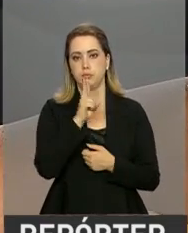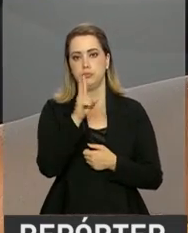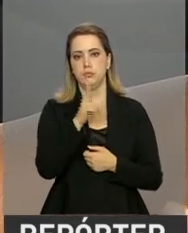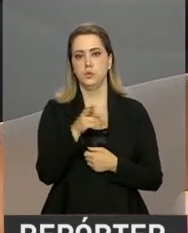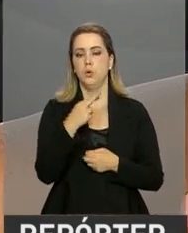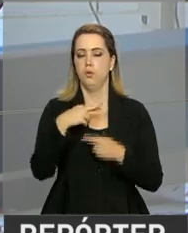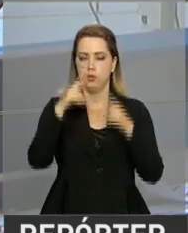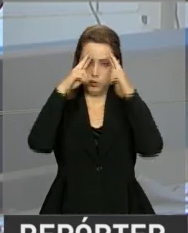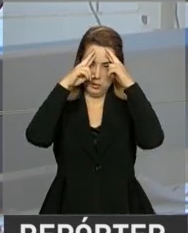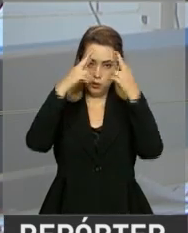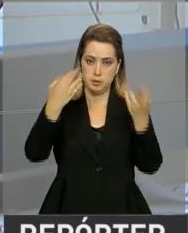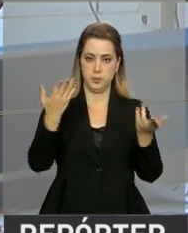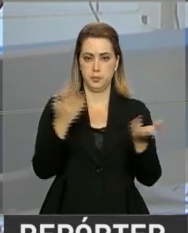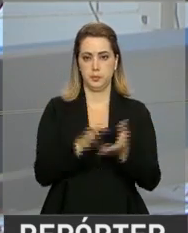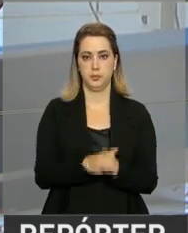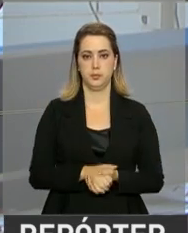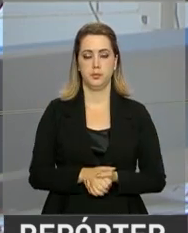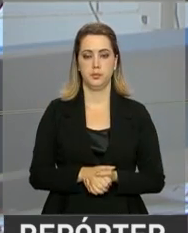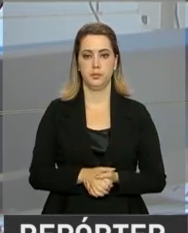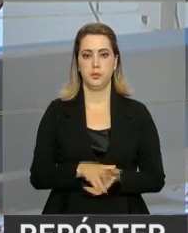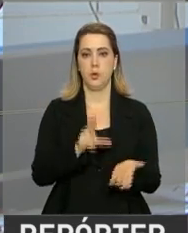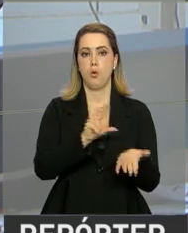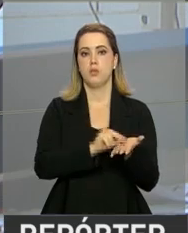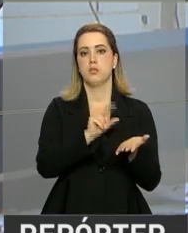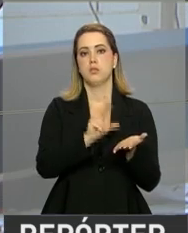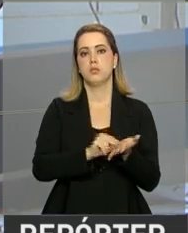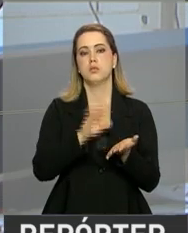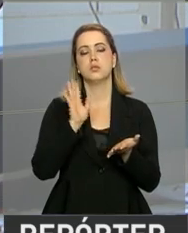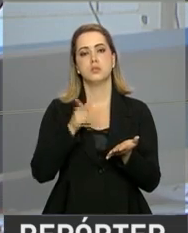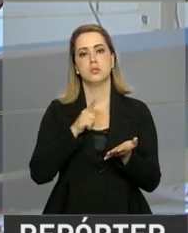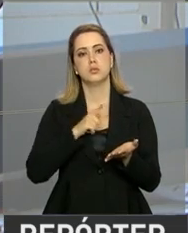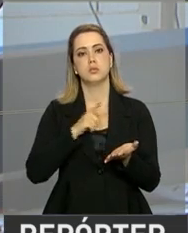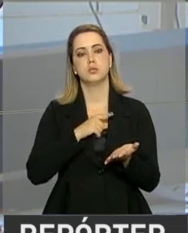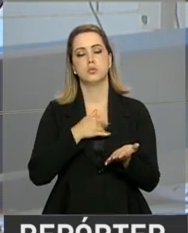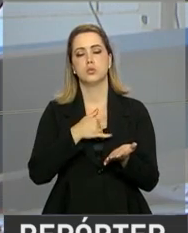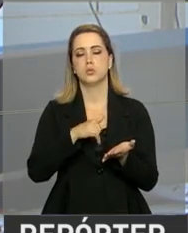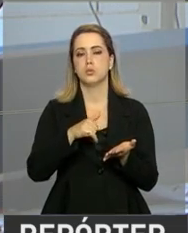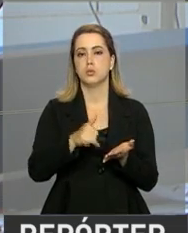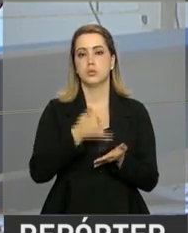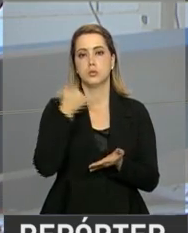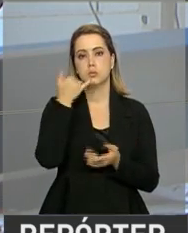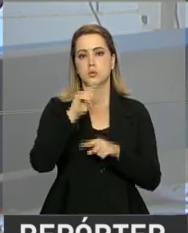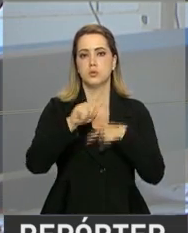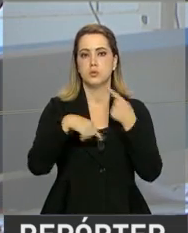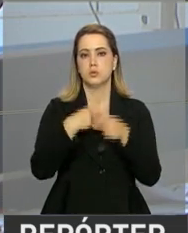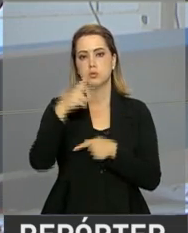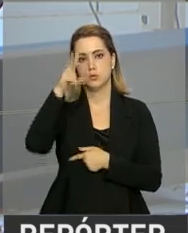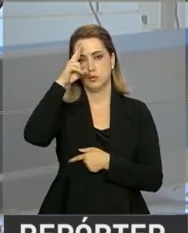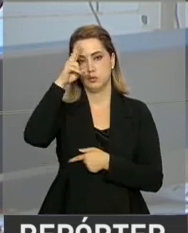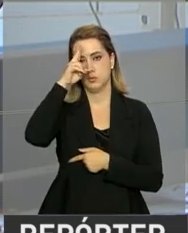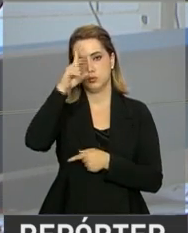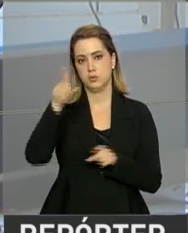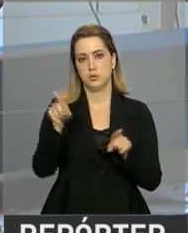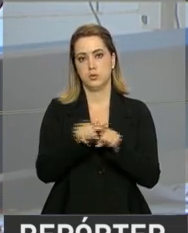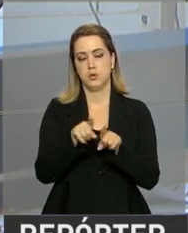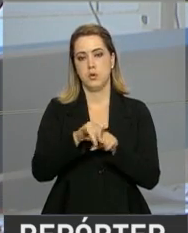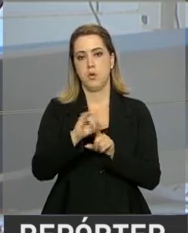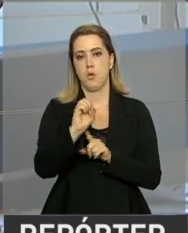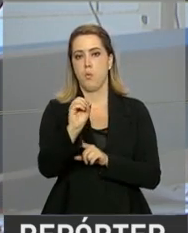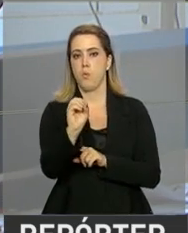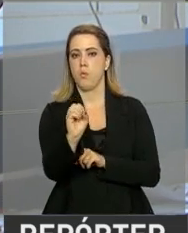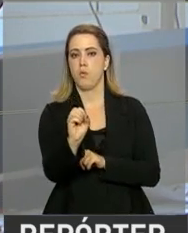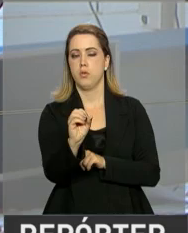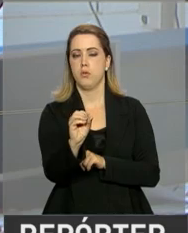pouco aí o aplicativo já está disponível para Android a partir Da próxima segunda-feira também estará